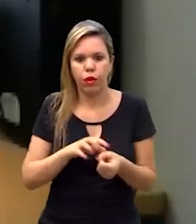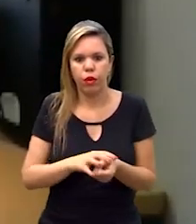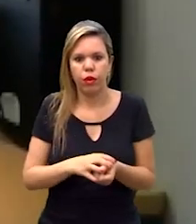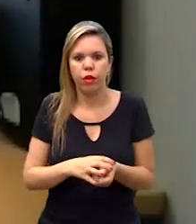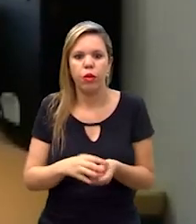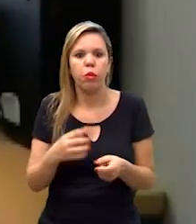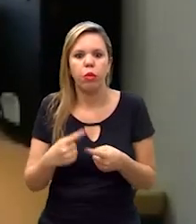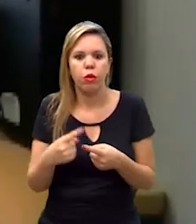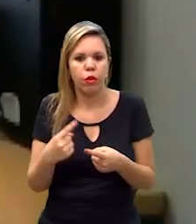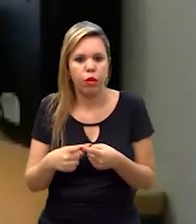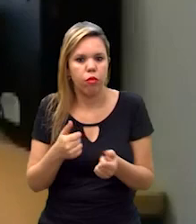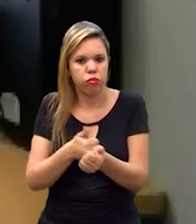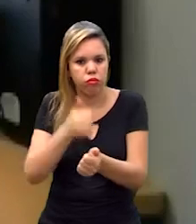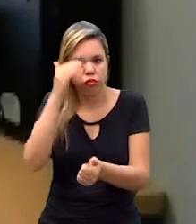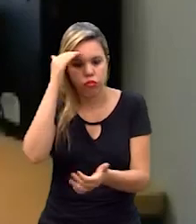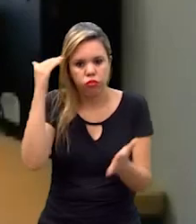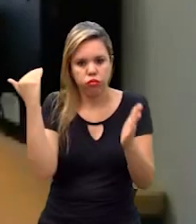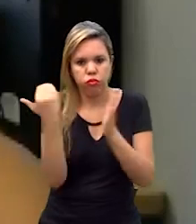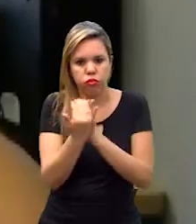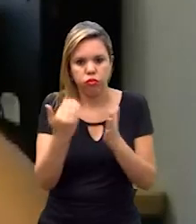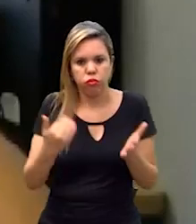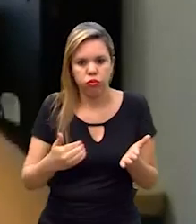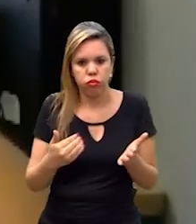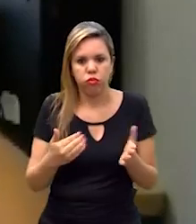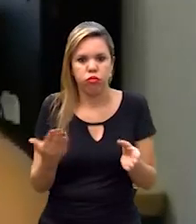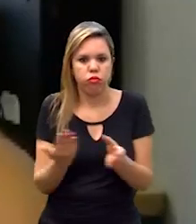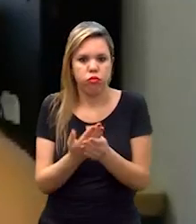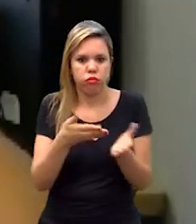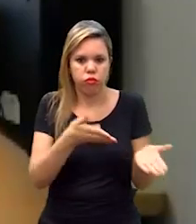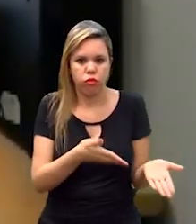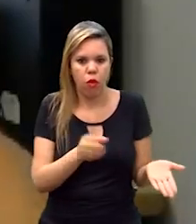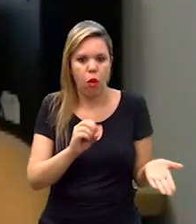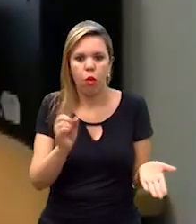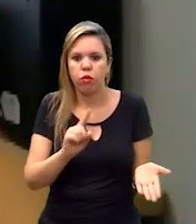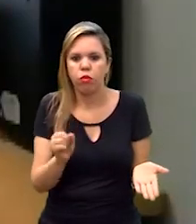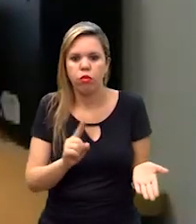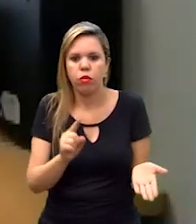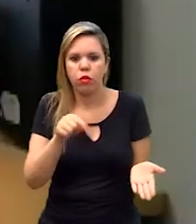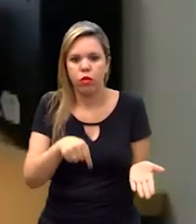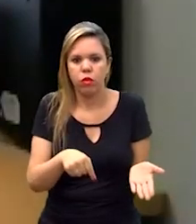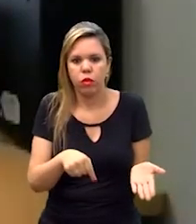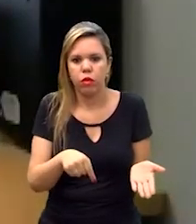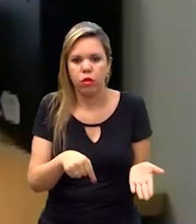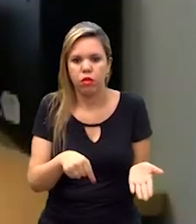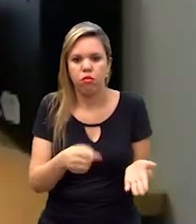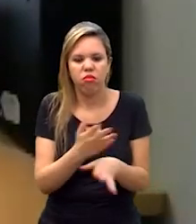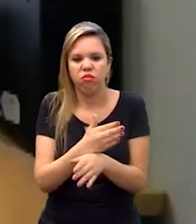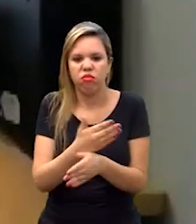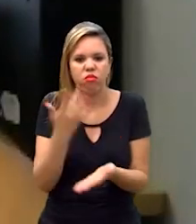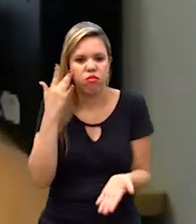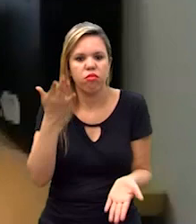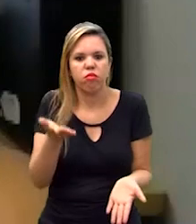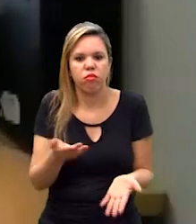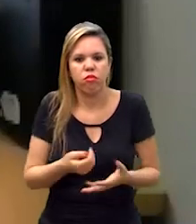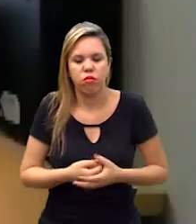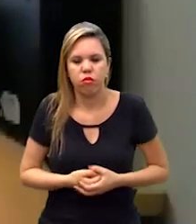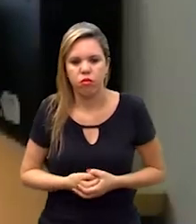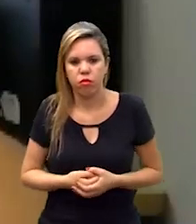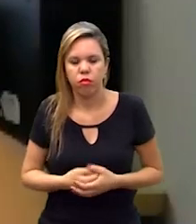estão voltando, é porque estão seguindo as determinações da liminar ou não? Isso está à